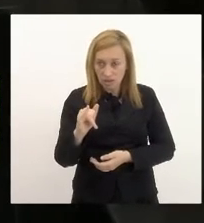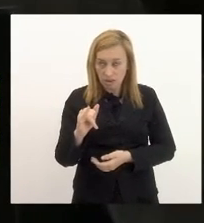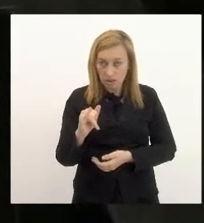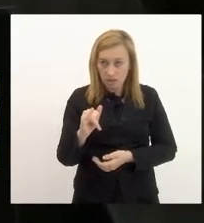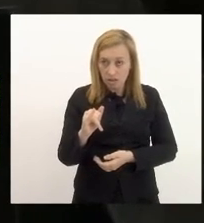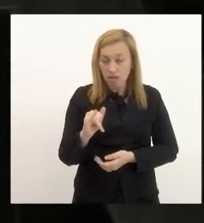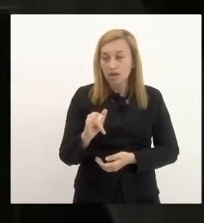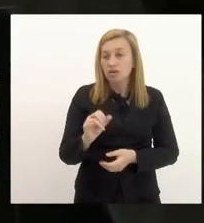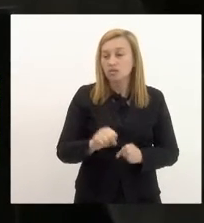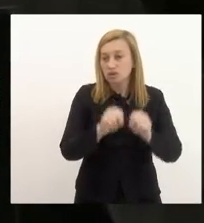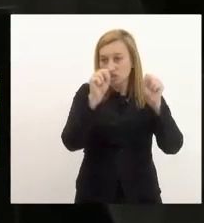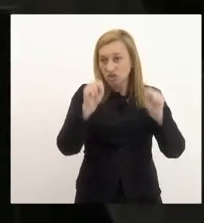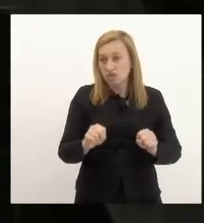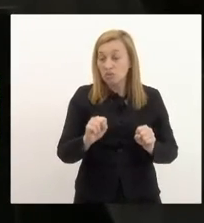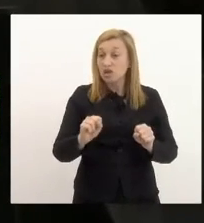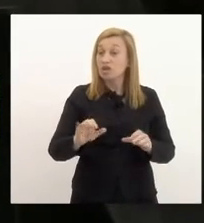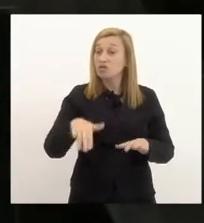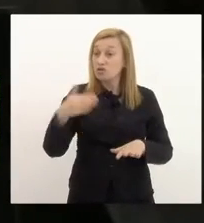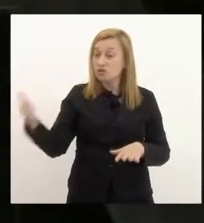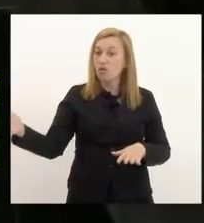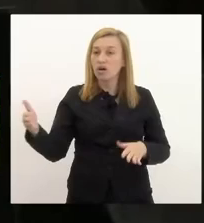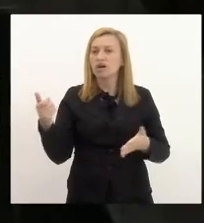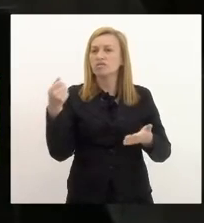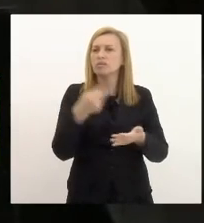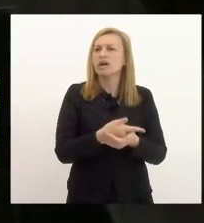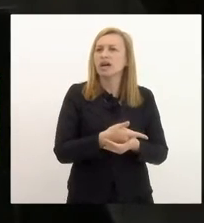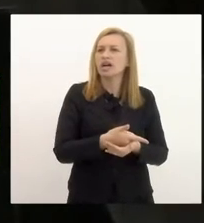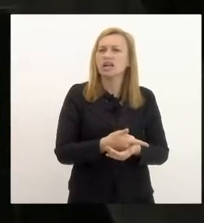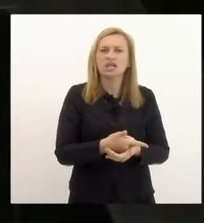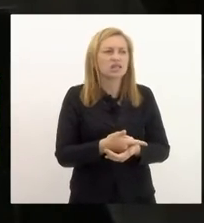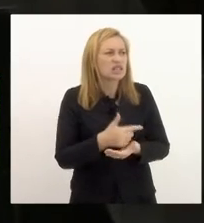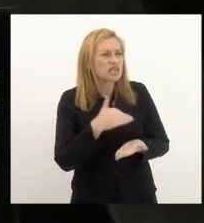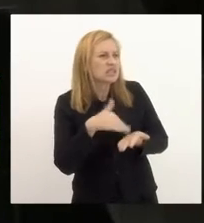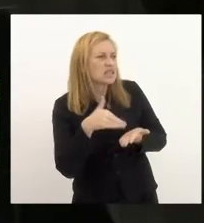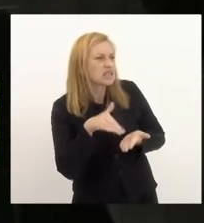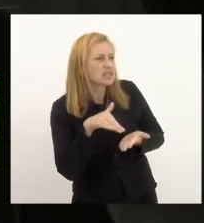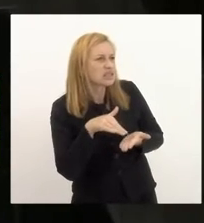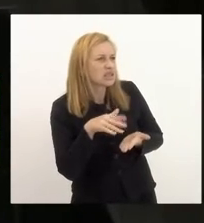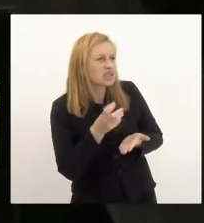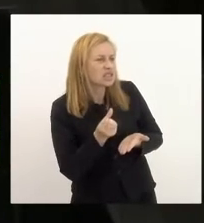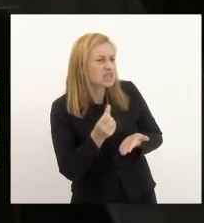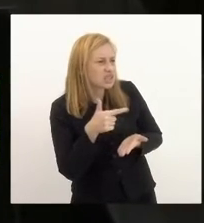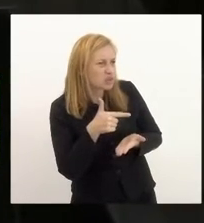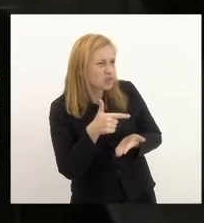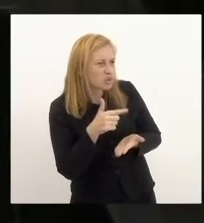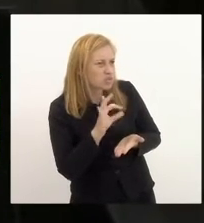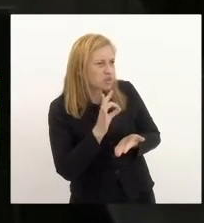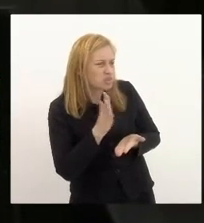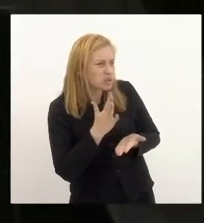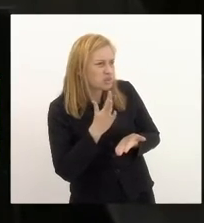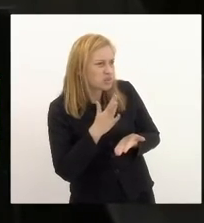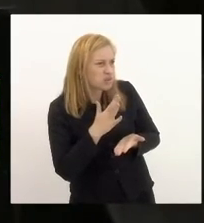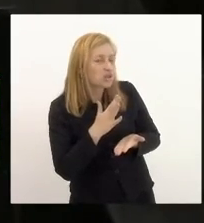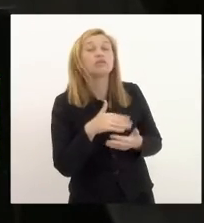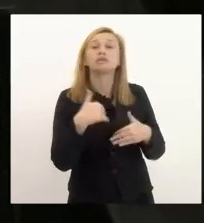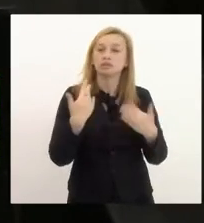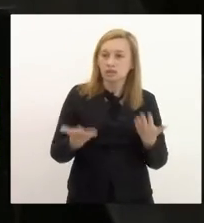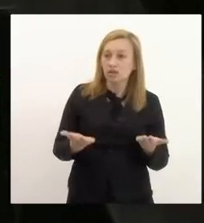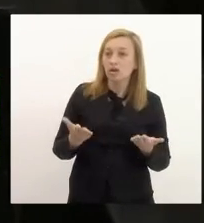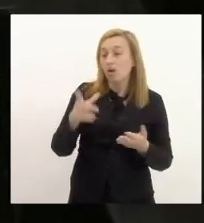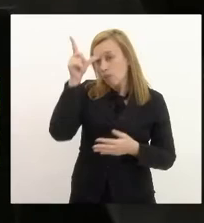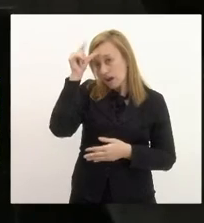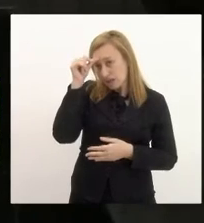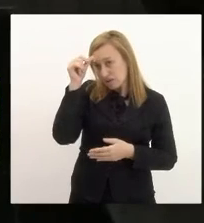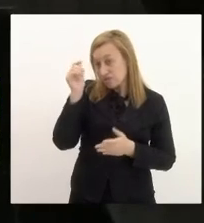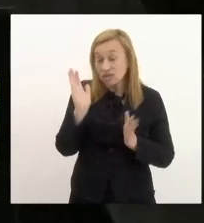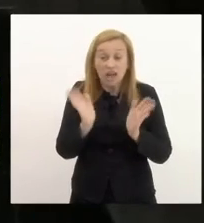anos do regime e fora do regime nós pagaríamos secretário 62 só vejo assim então assim é